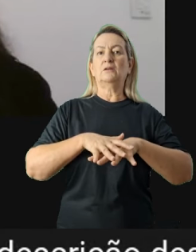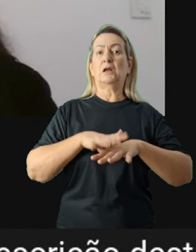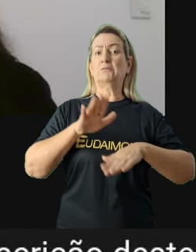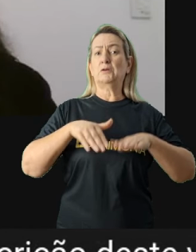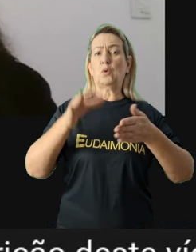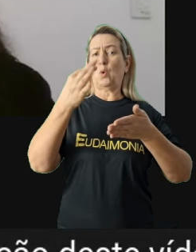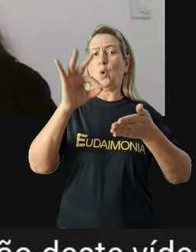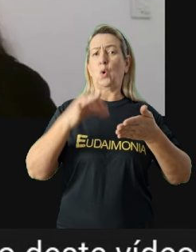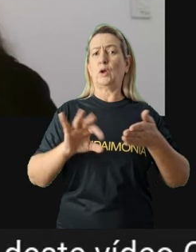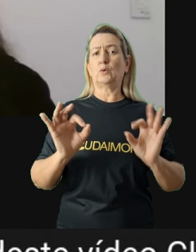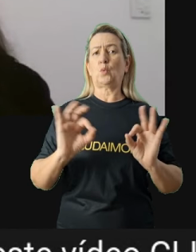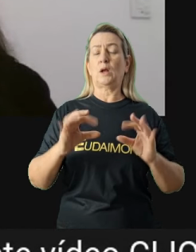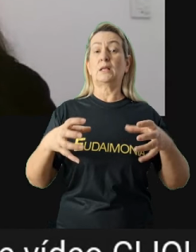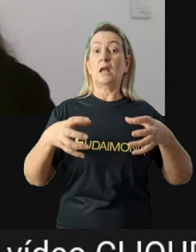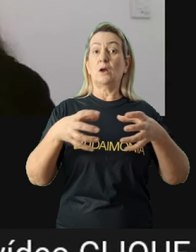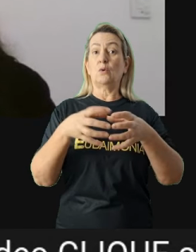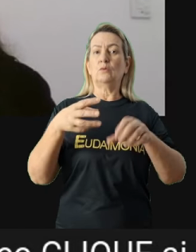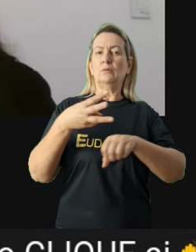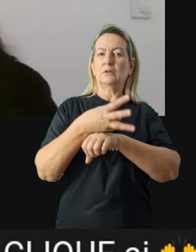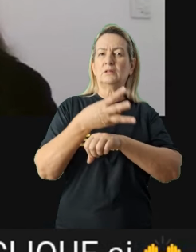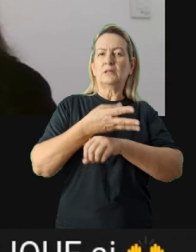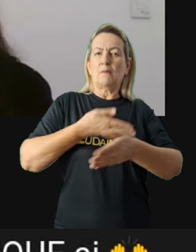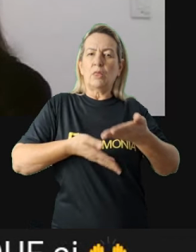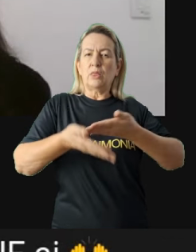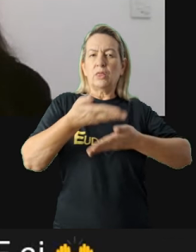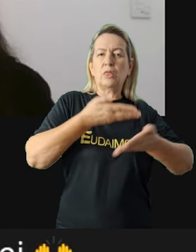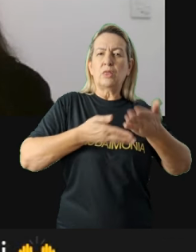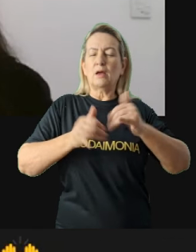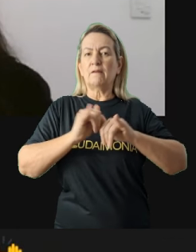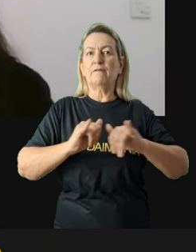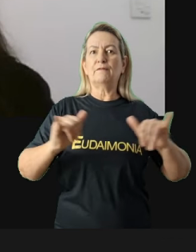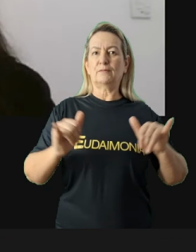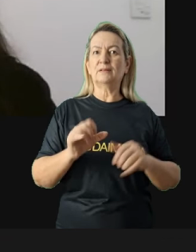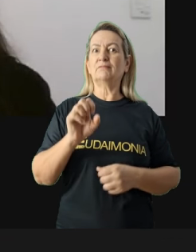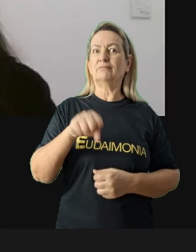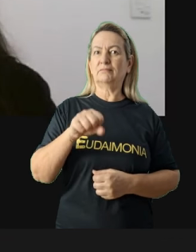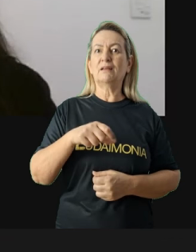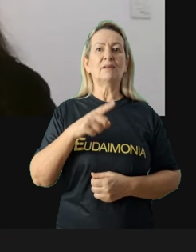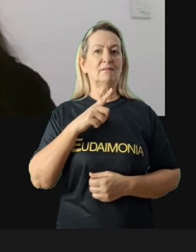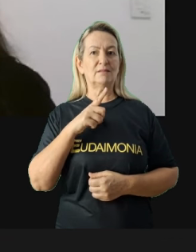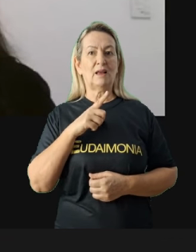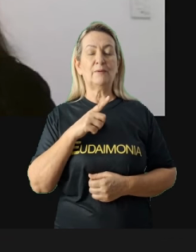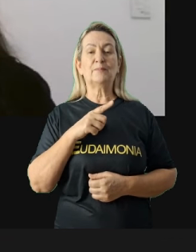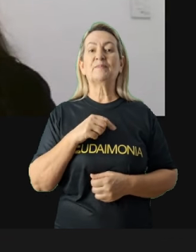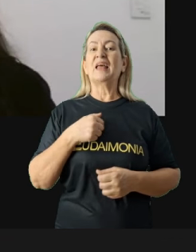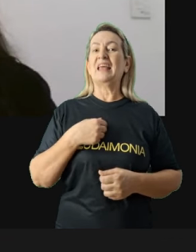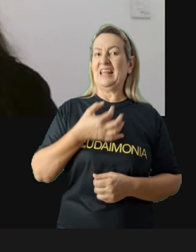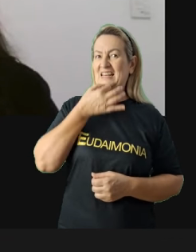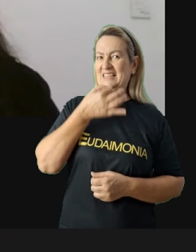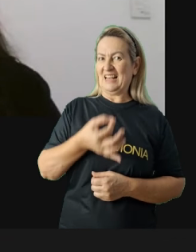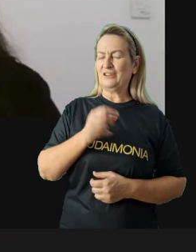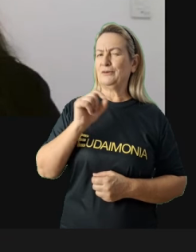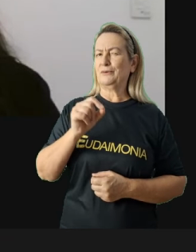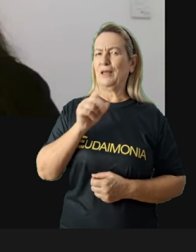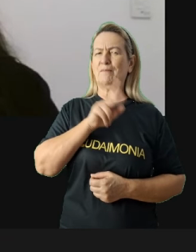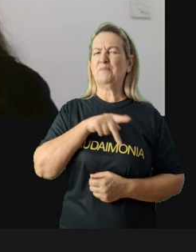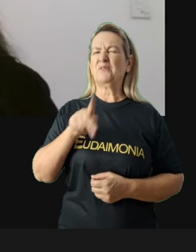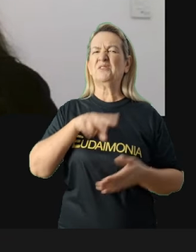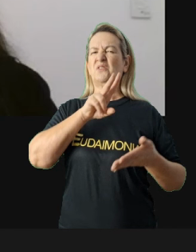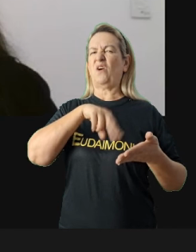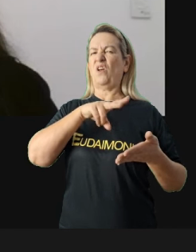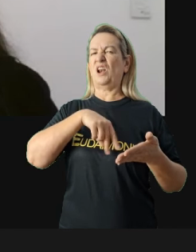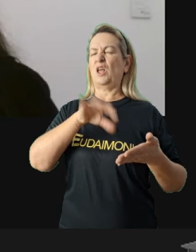corrige, e joga, e tem os grupos de WhatsApp que eles trocam as informações, e é engraçado, né,